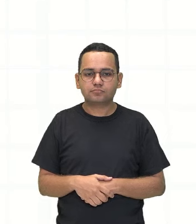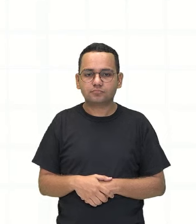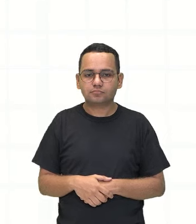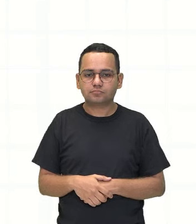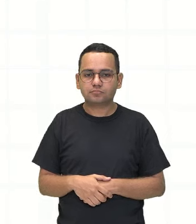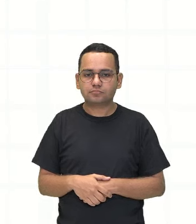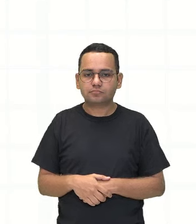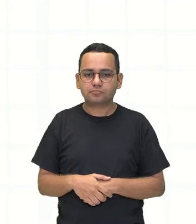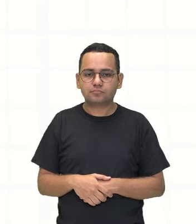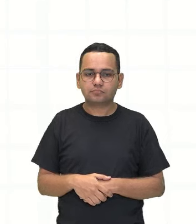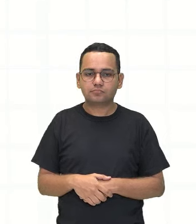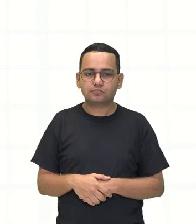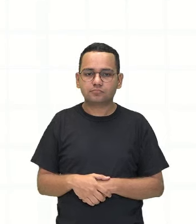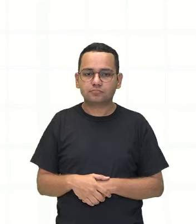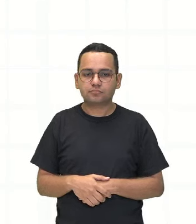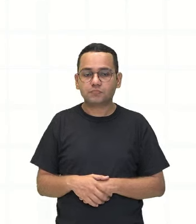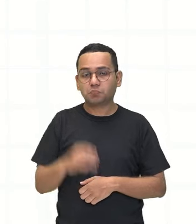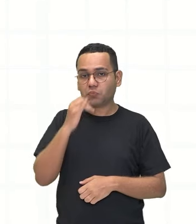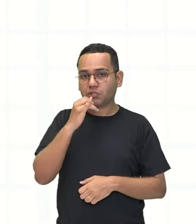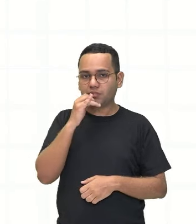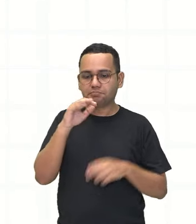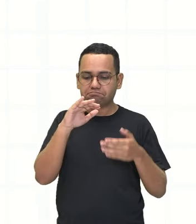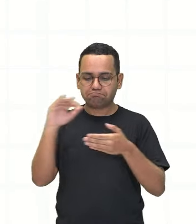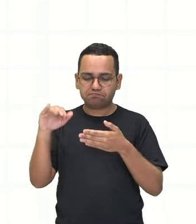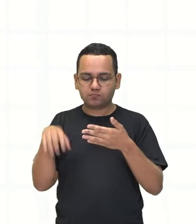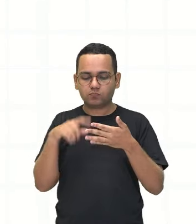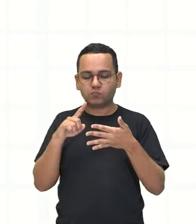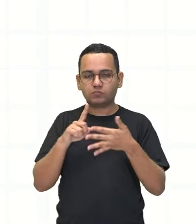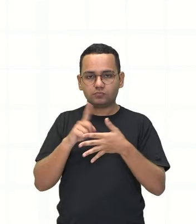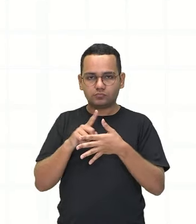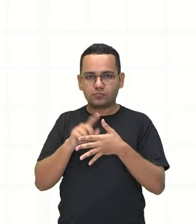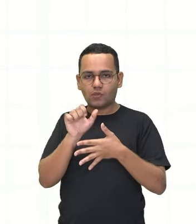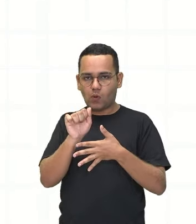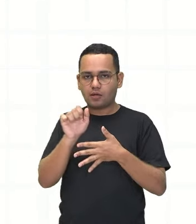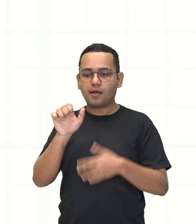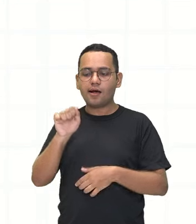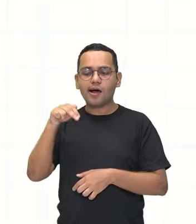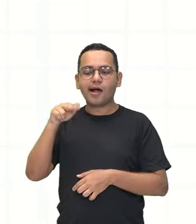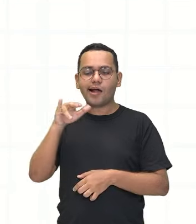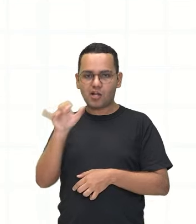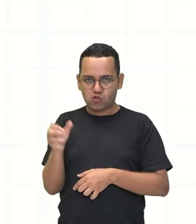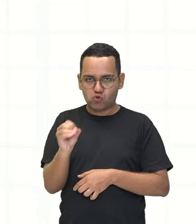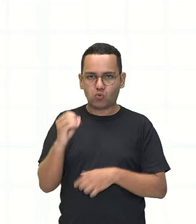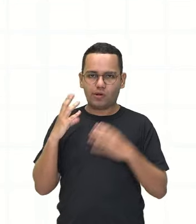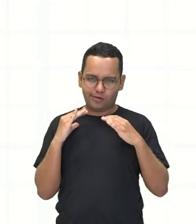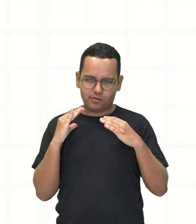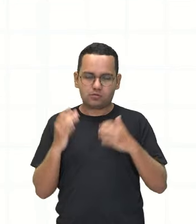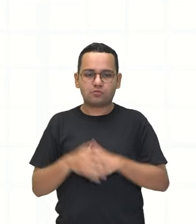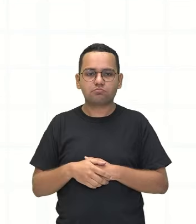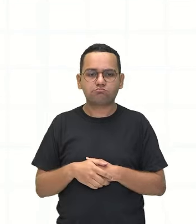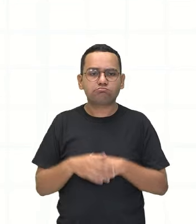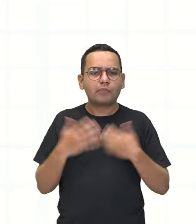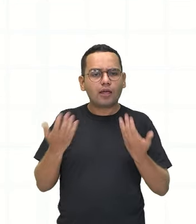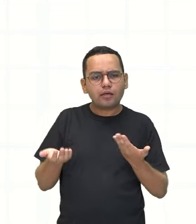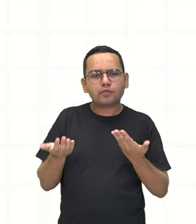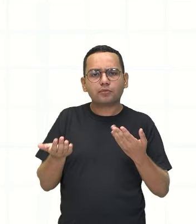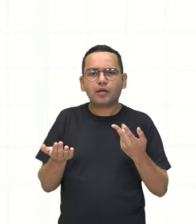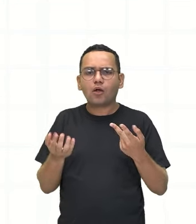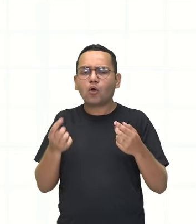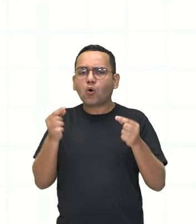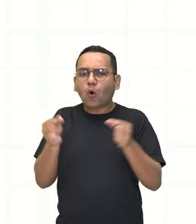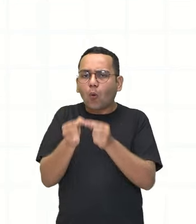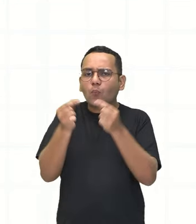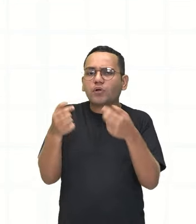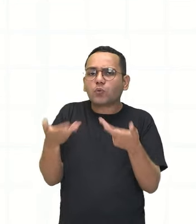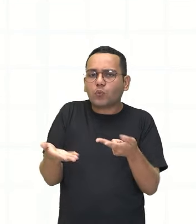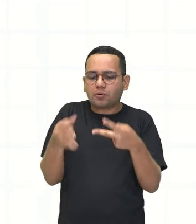palavra anjo. Será que ele é sobrecomum ou ele é comum de dois gêneros? Como é que a gente fala quando a